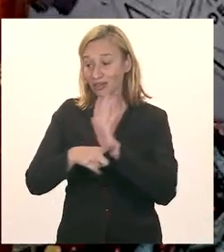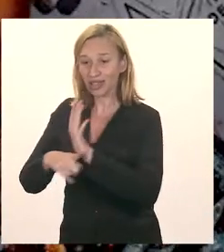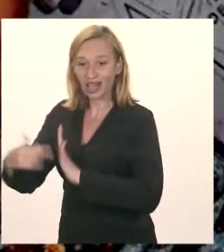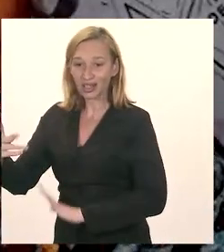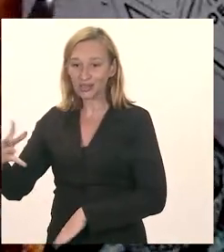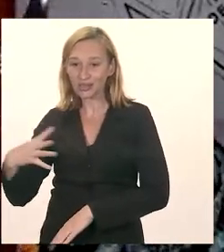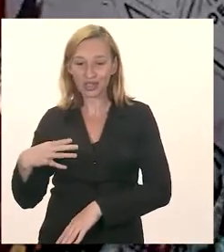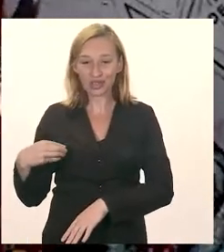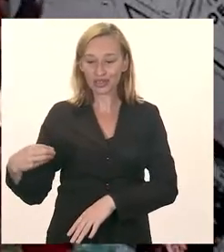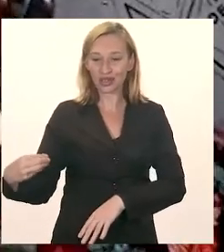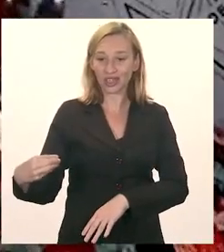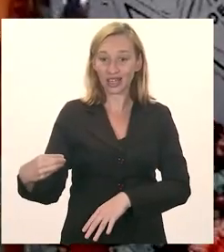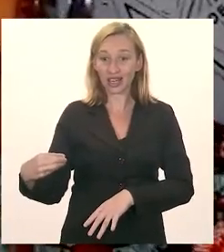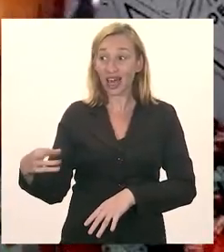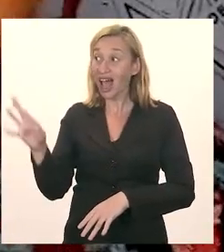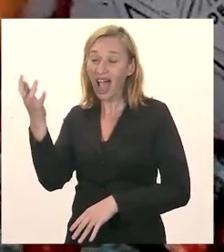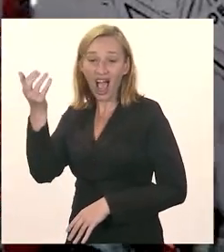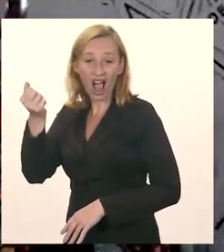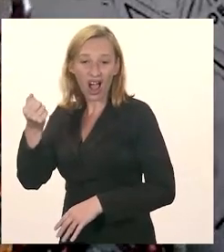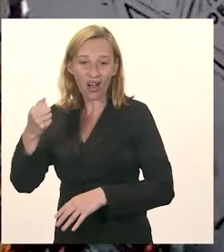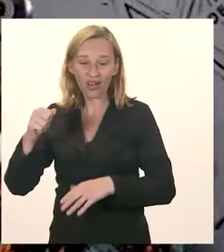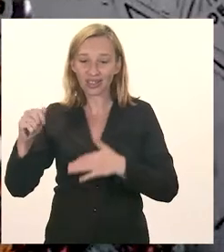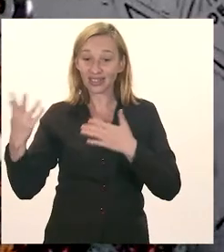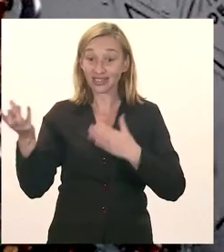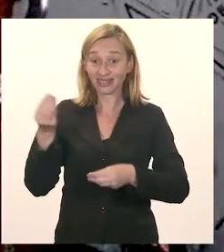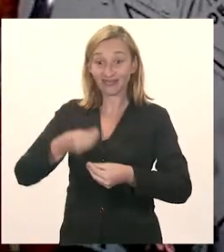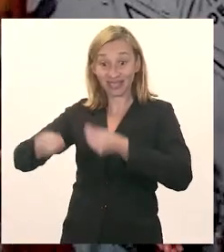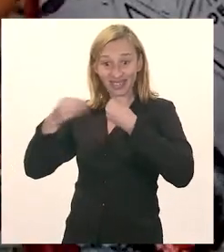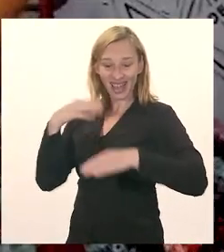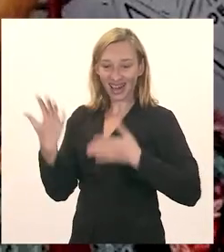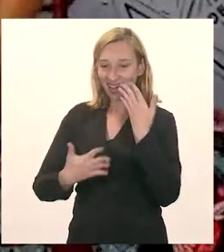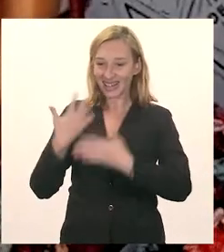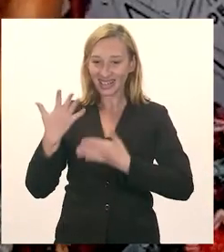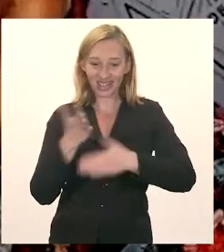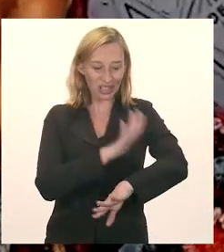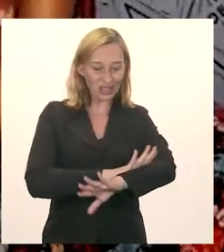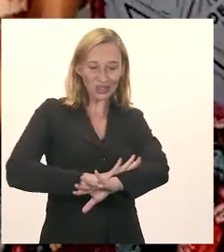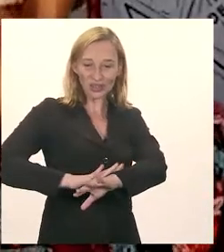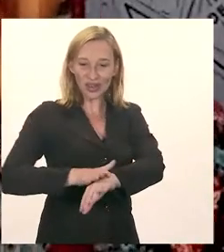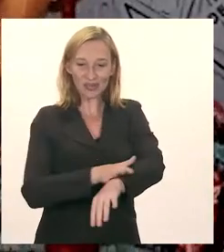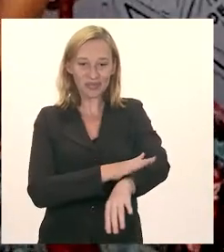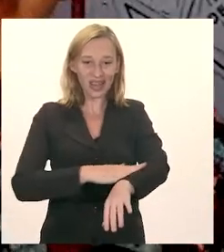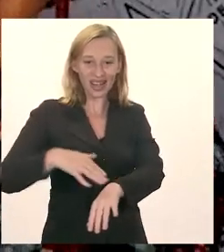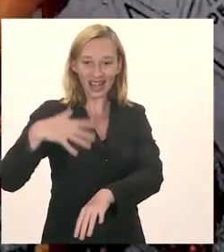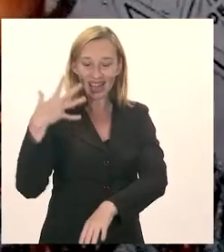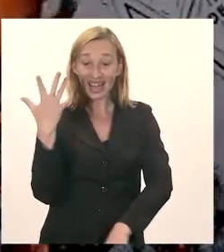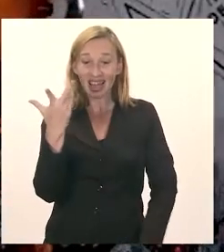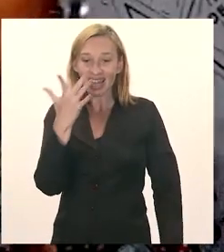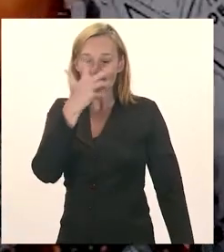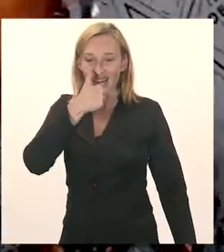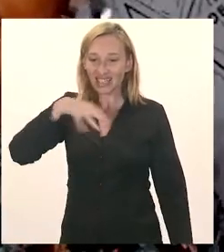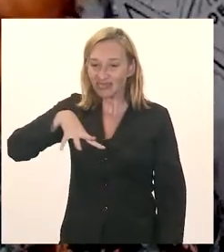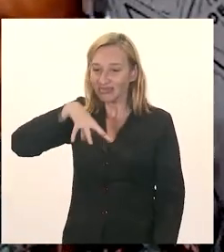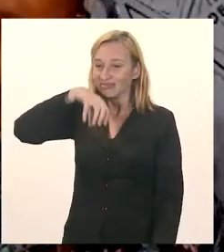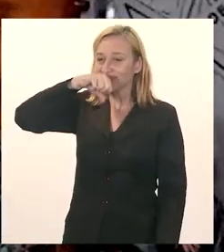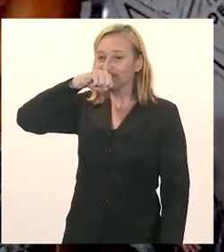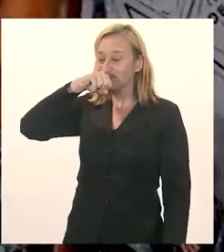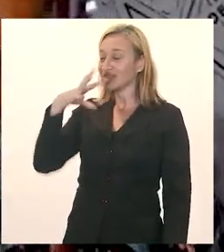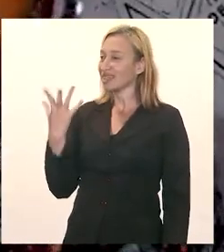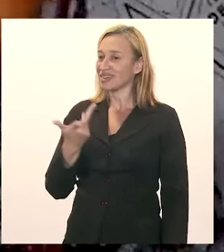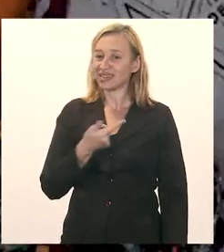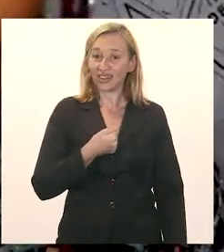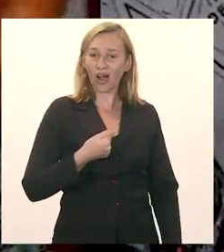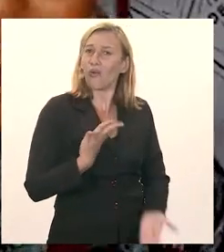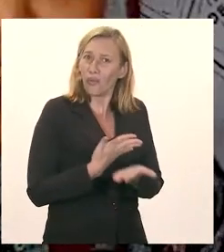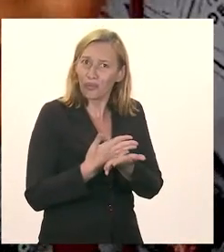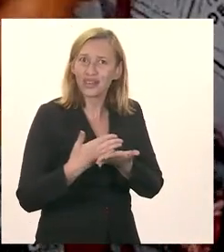seu jardim. A rosa sempre me traz alegria, sua pele é macia e o seu cheiro é assim.